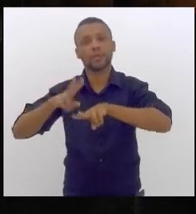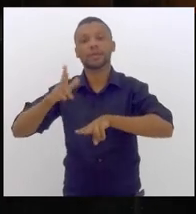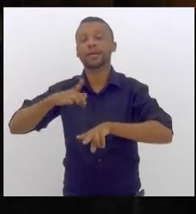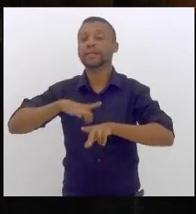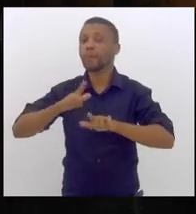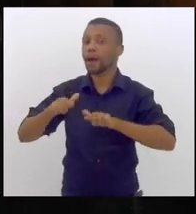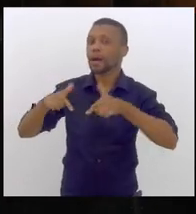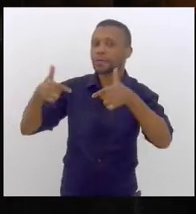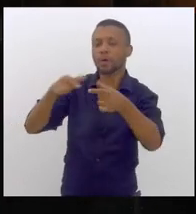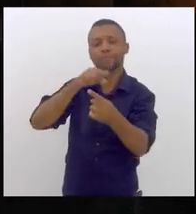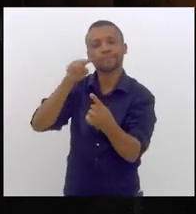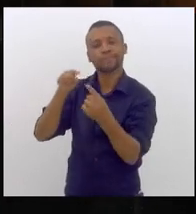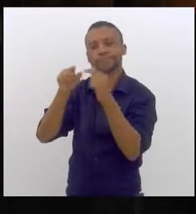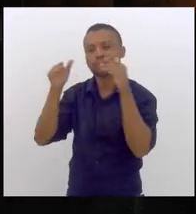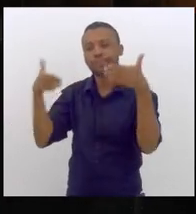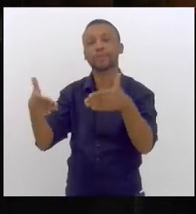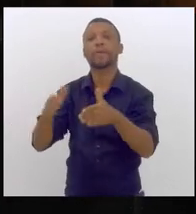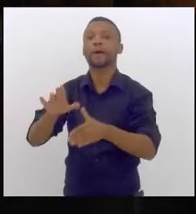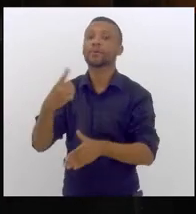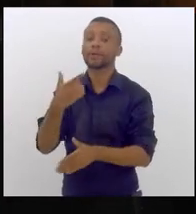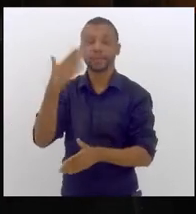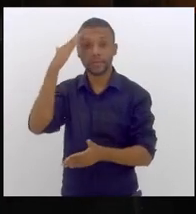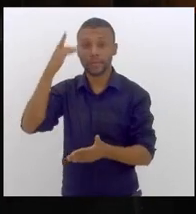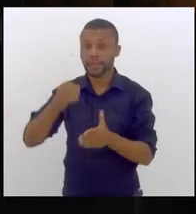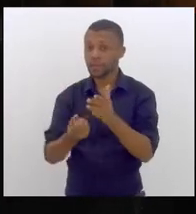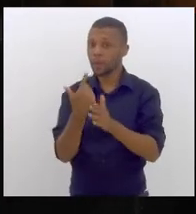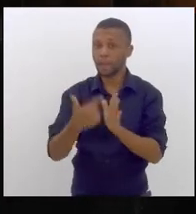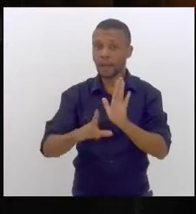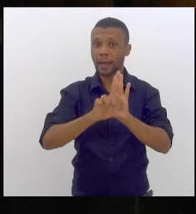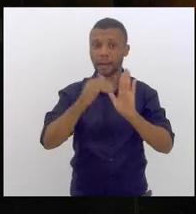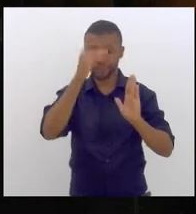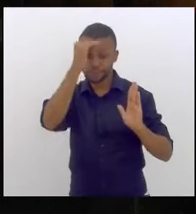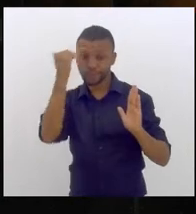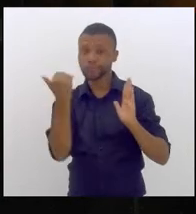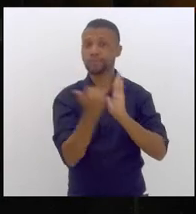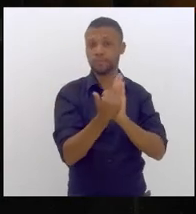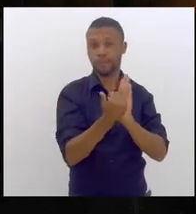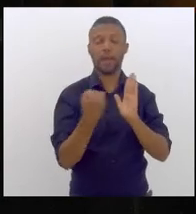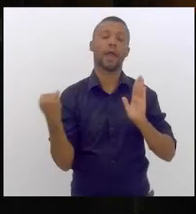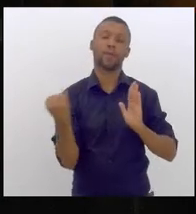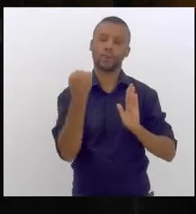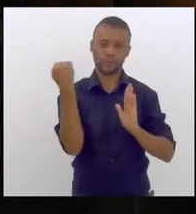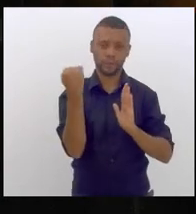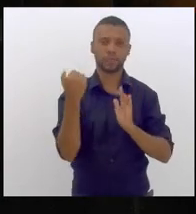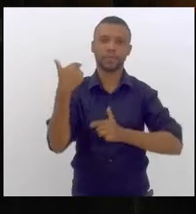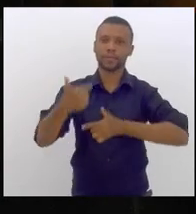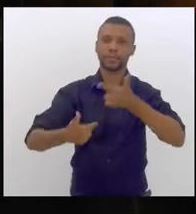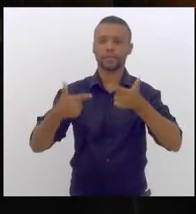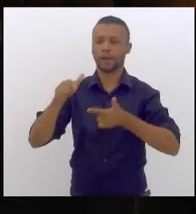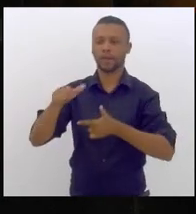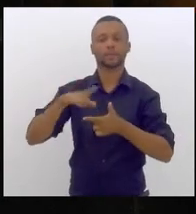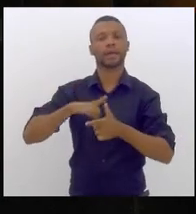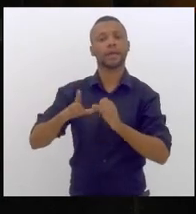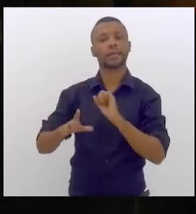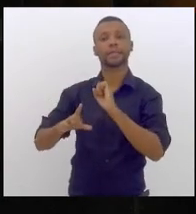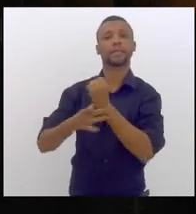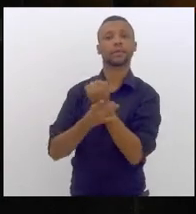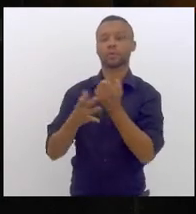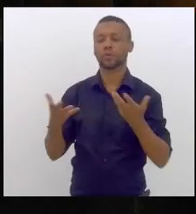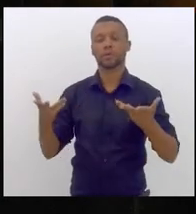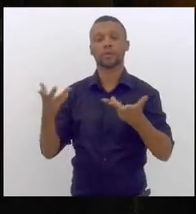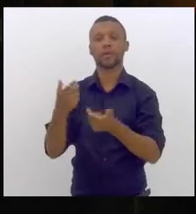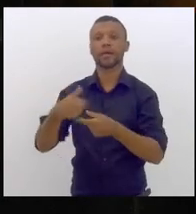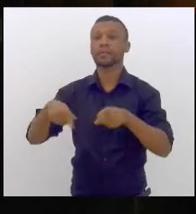mas a gente sabe que a regulamentação ela é fundamental para que esse trabalho tenha maior qualidade, tenha também